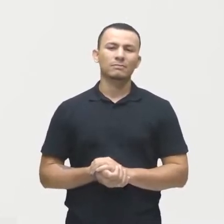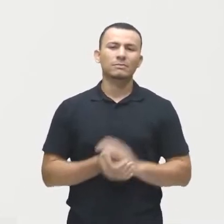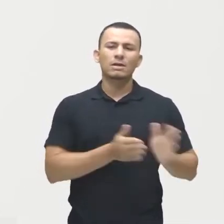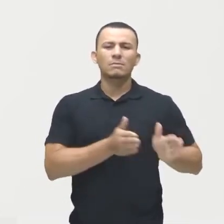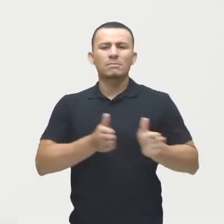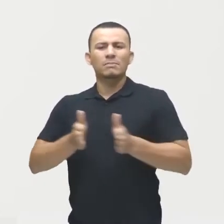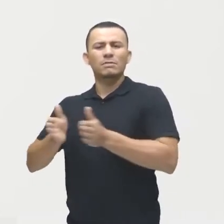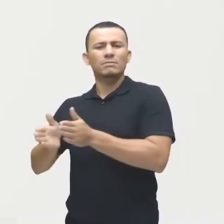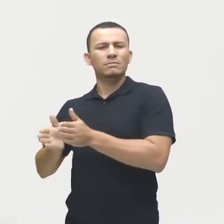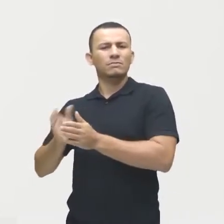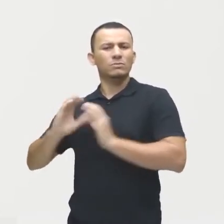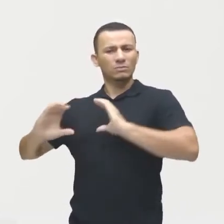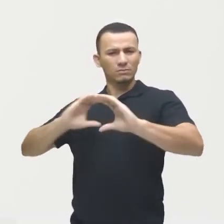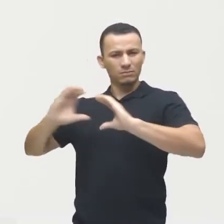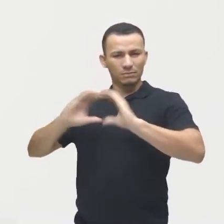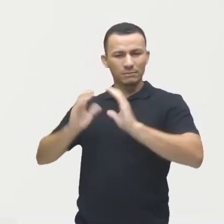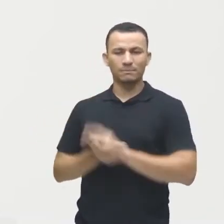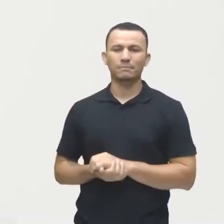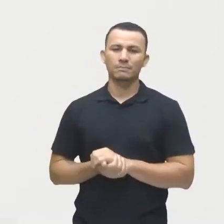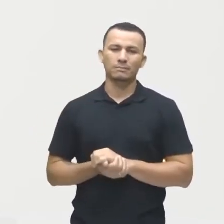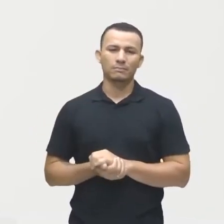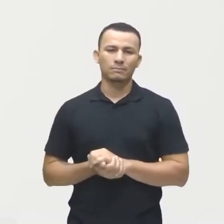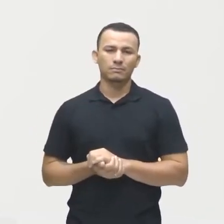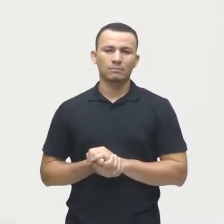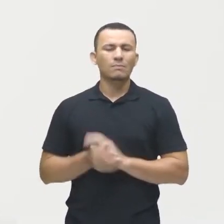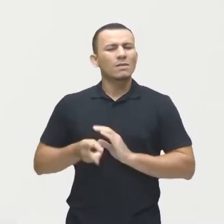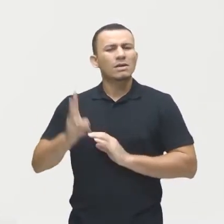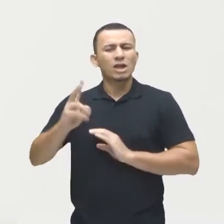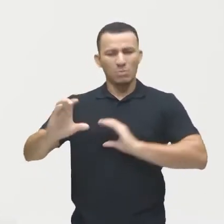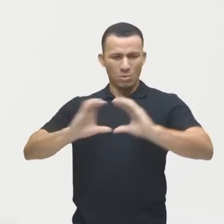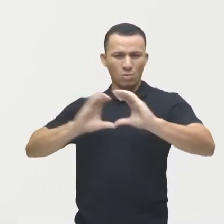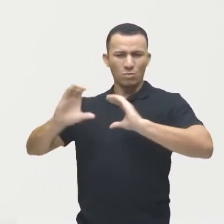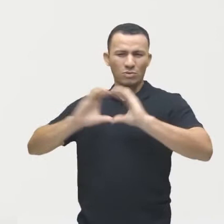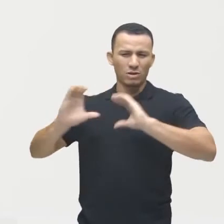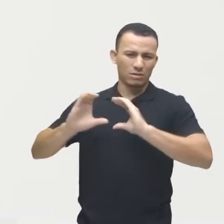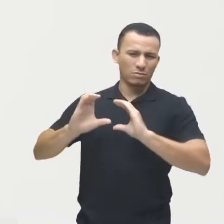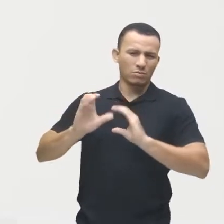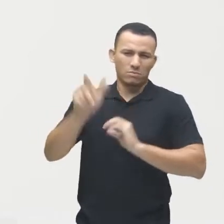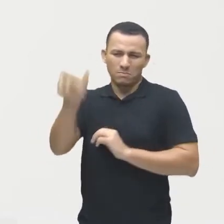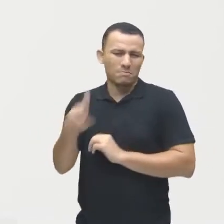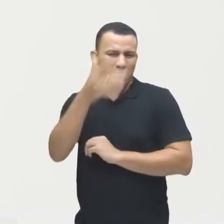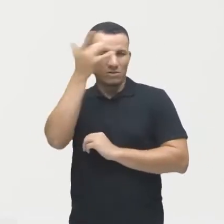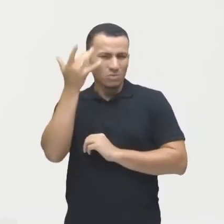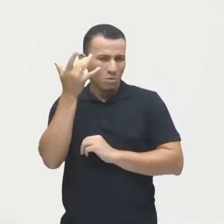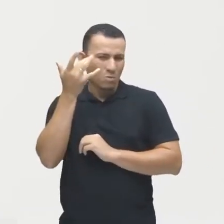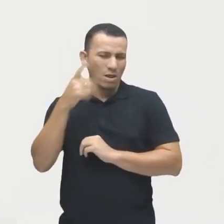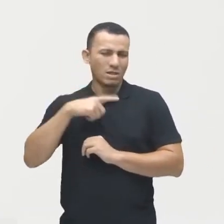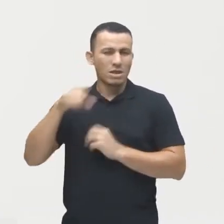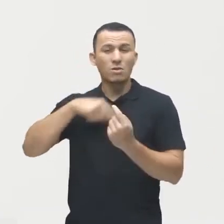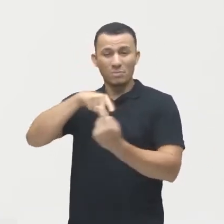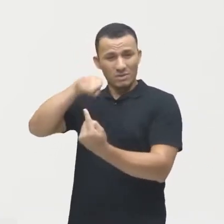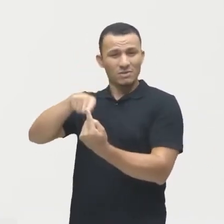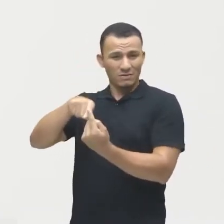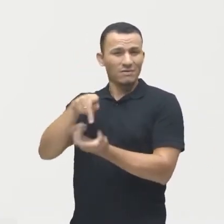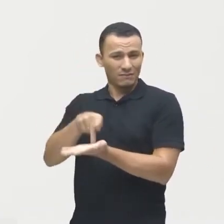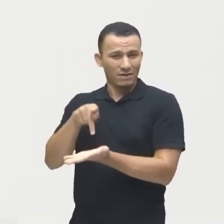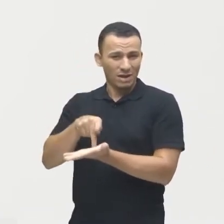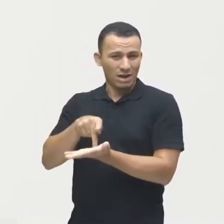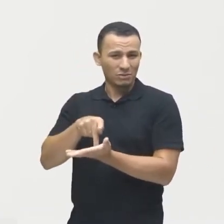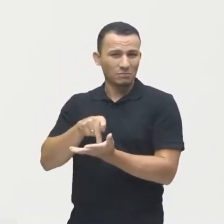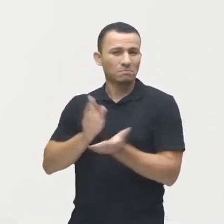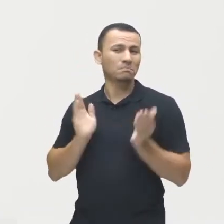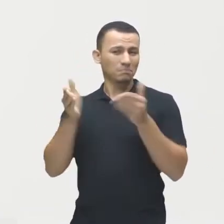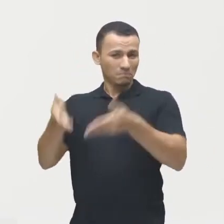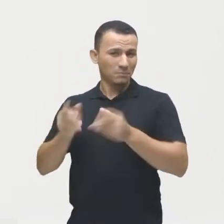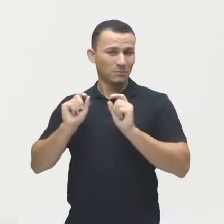Processo de comunicação. Sempre que nós nos comunicamos com alguém, nós temos um objetivo, uma